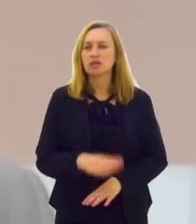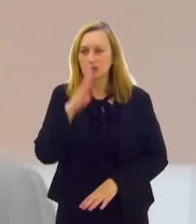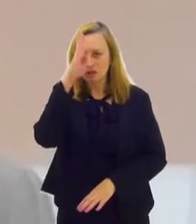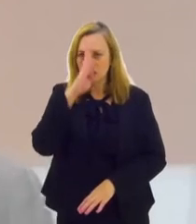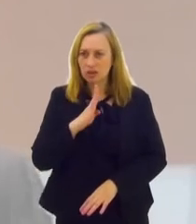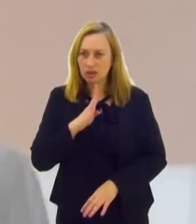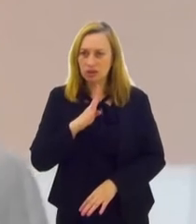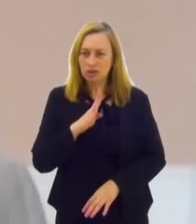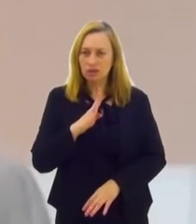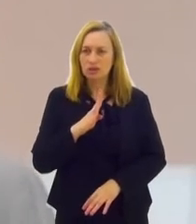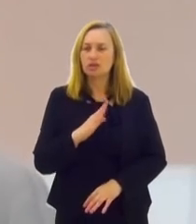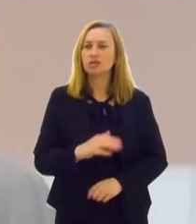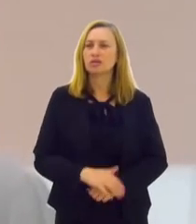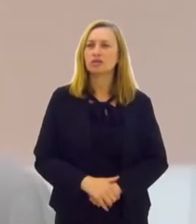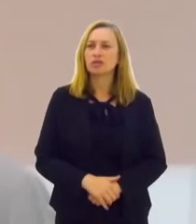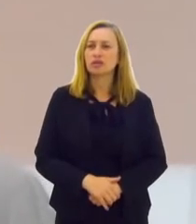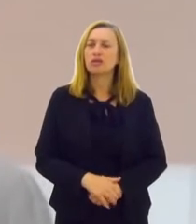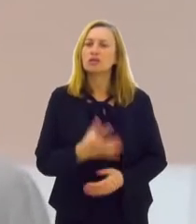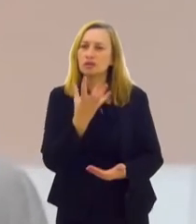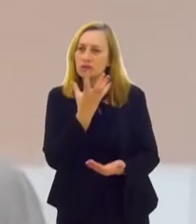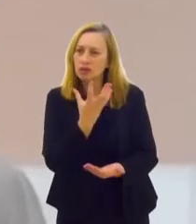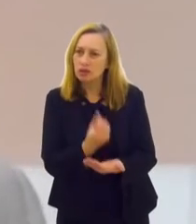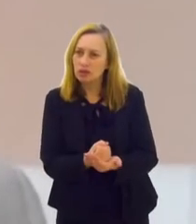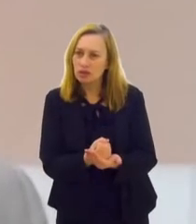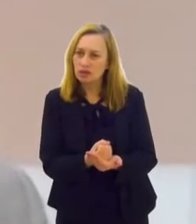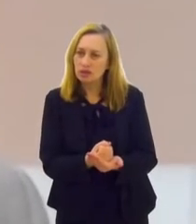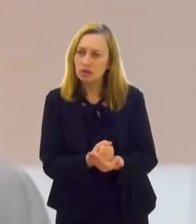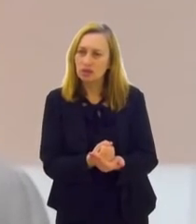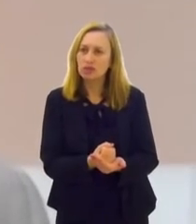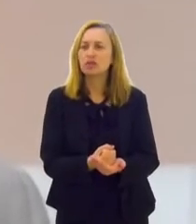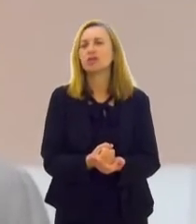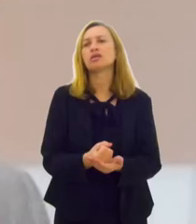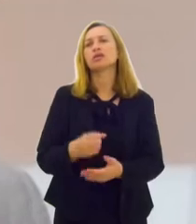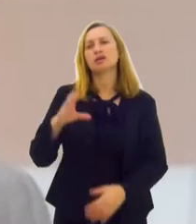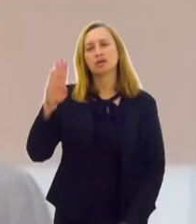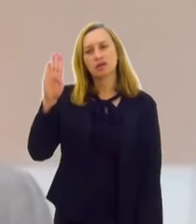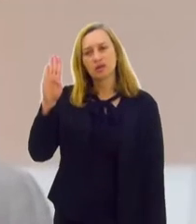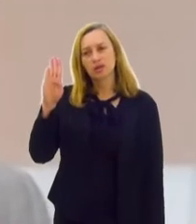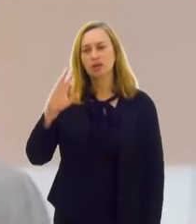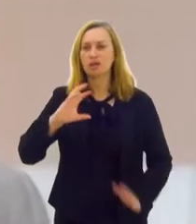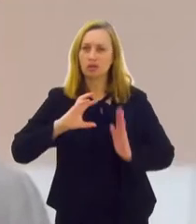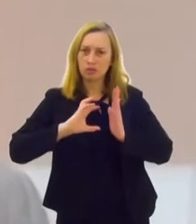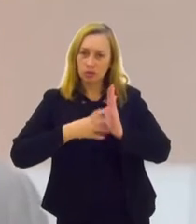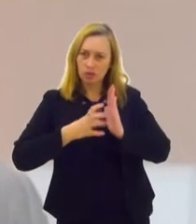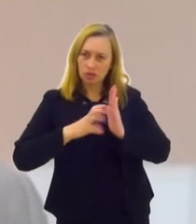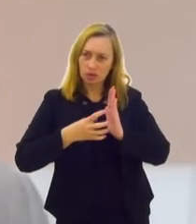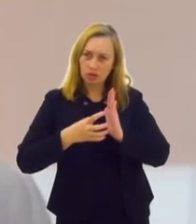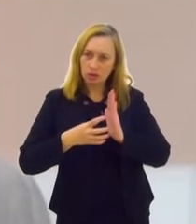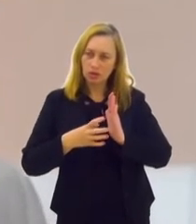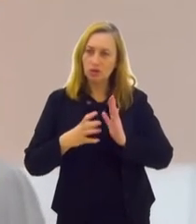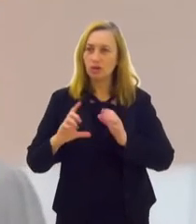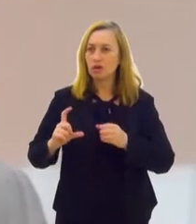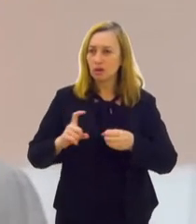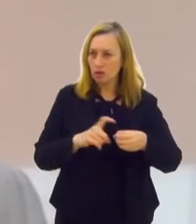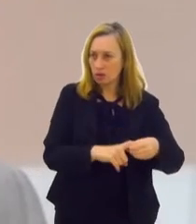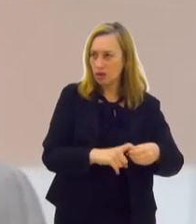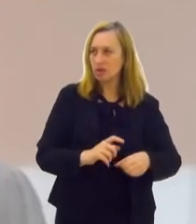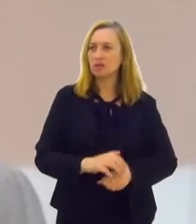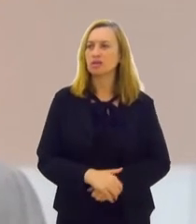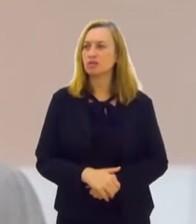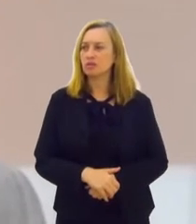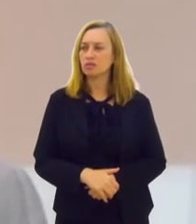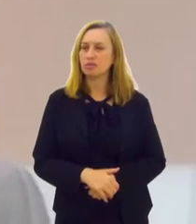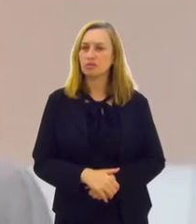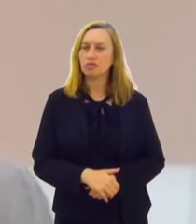sejam gratuitamente, previamente cadastrados pelo candidato, pelo partido e pela